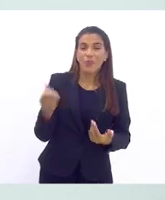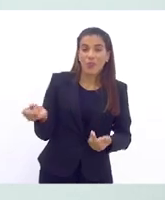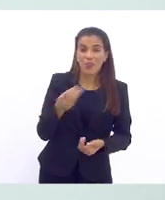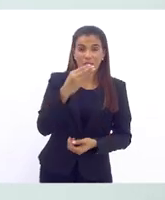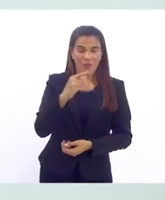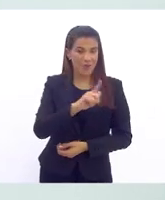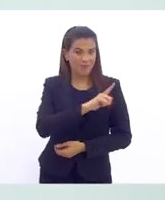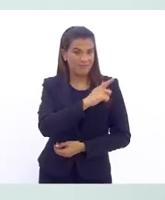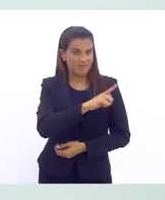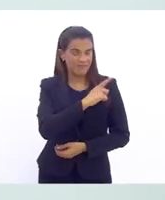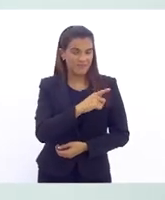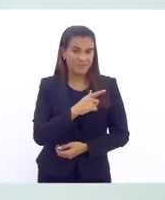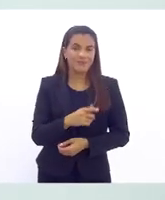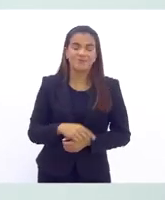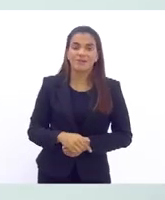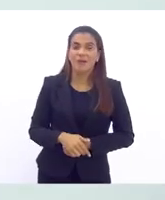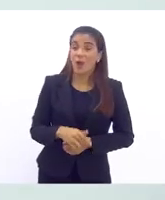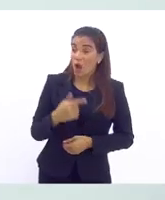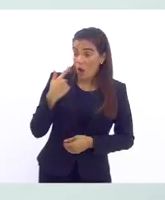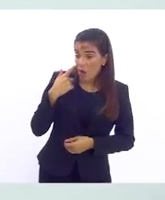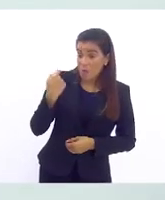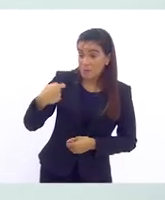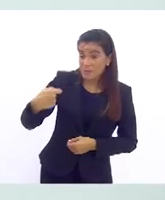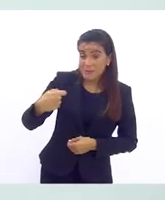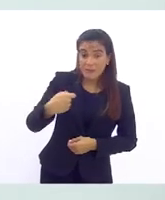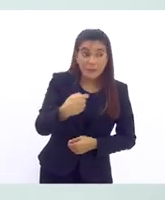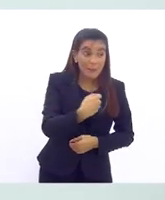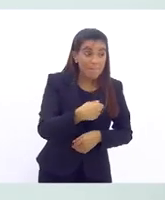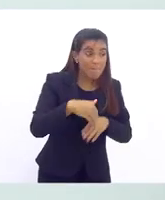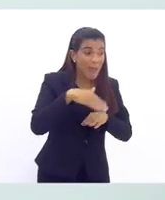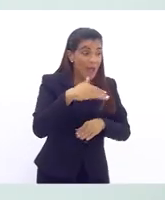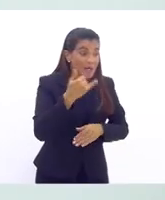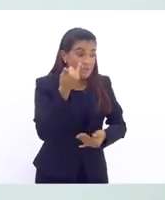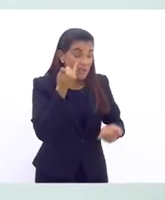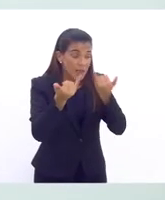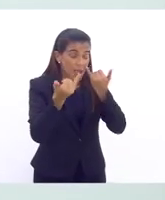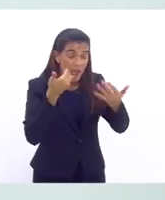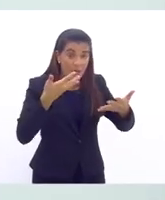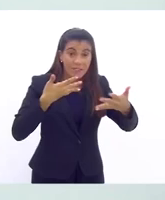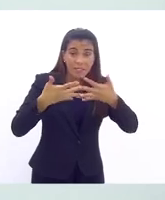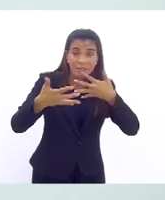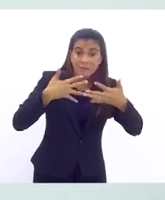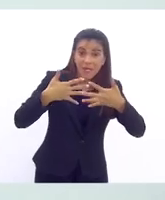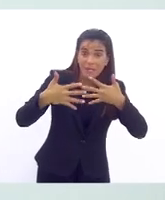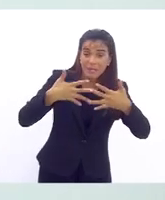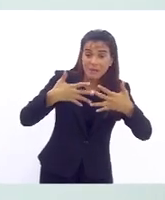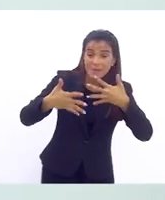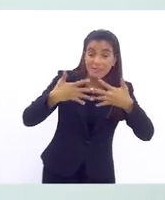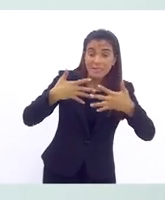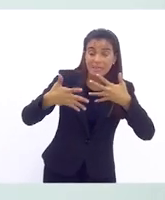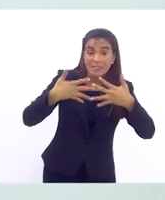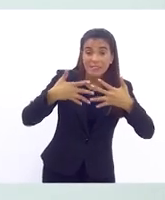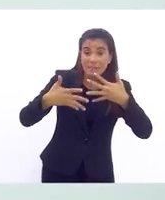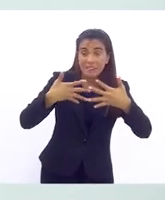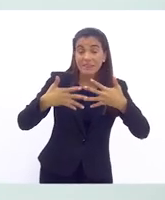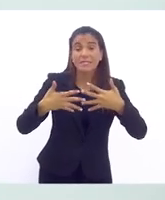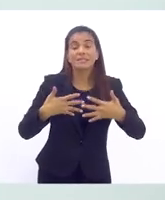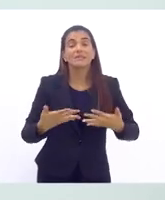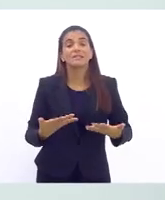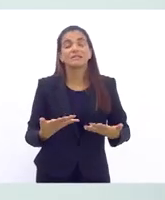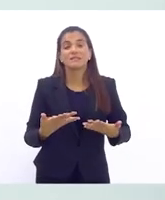chegou onde Olha a gente precisa de mais qualidade de informações mais transparência mas é